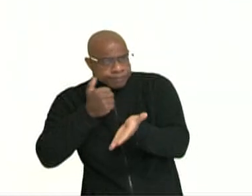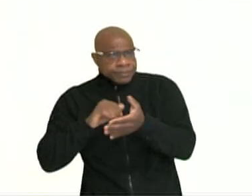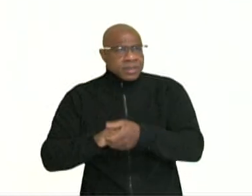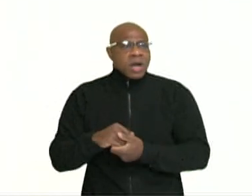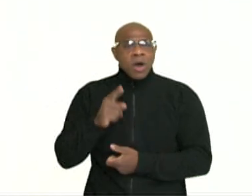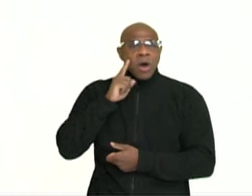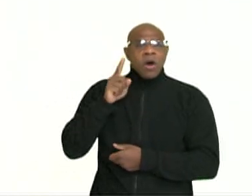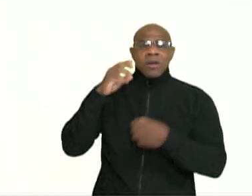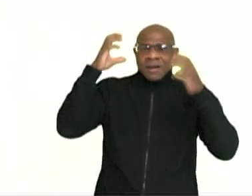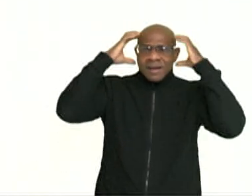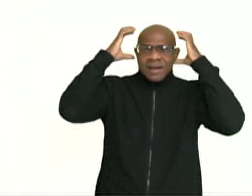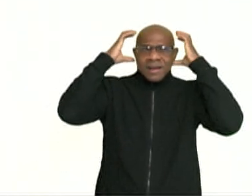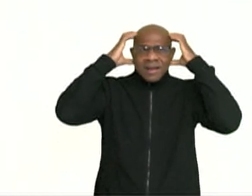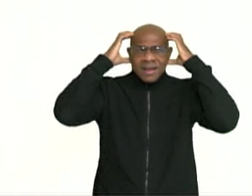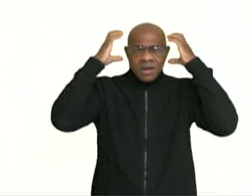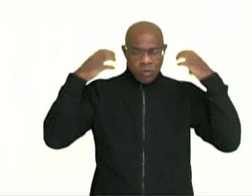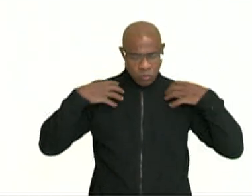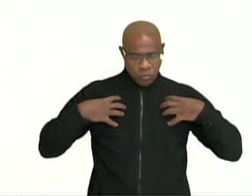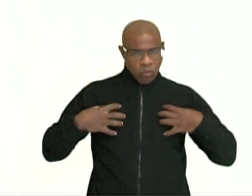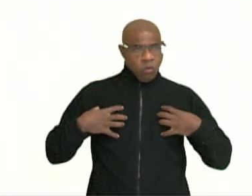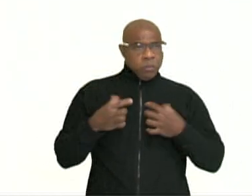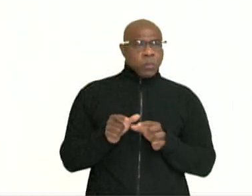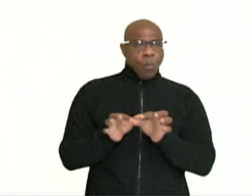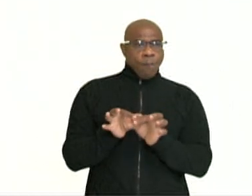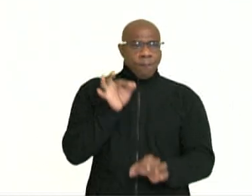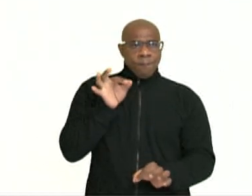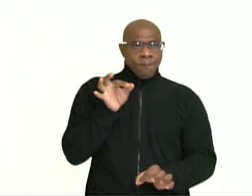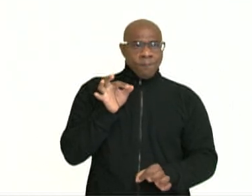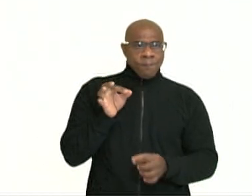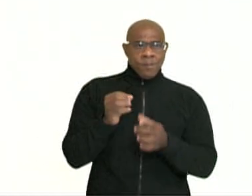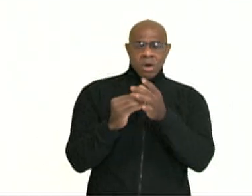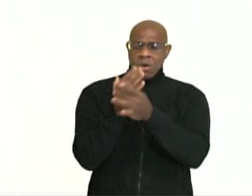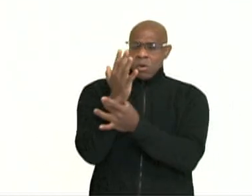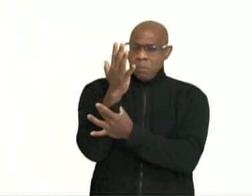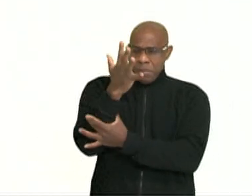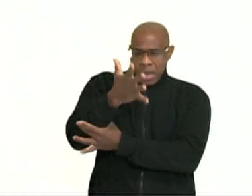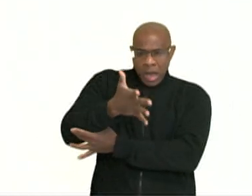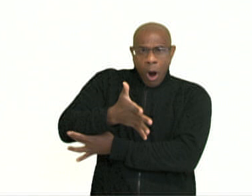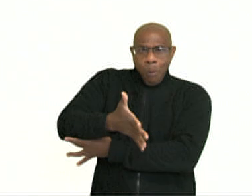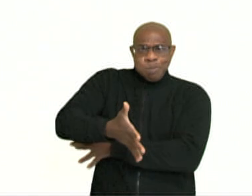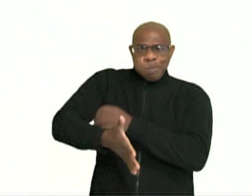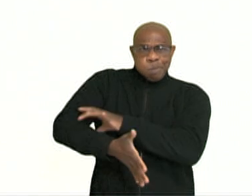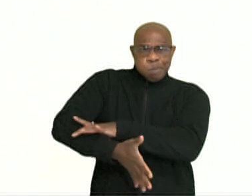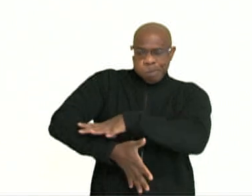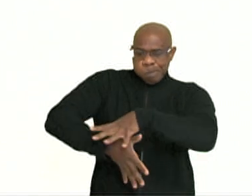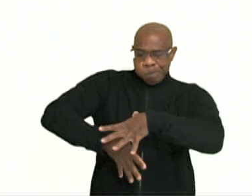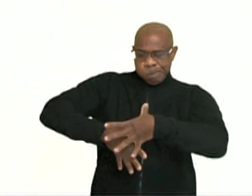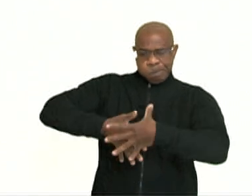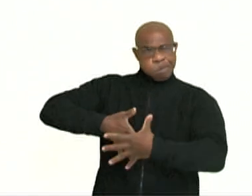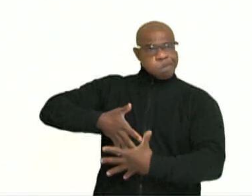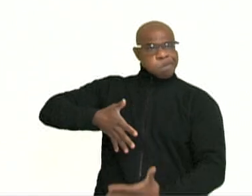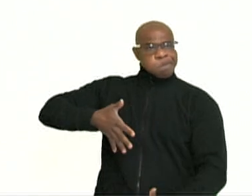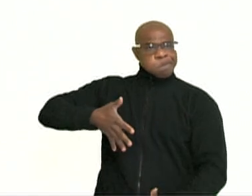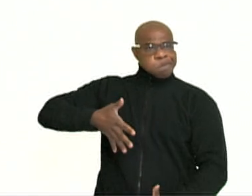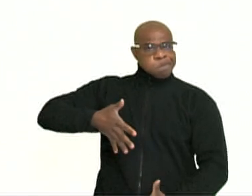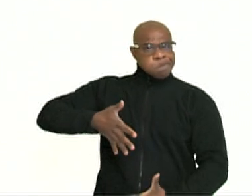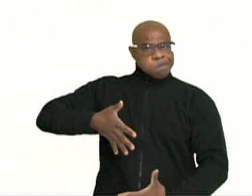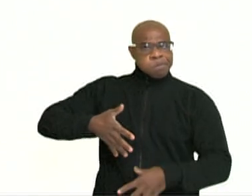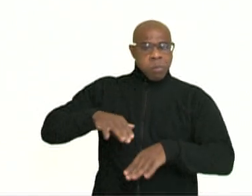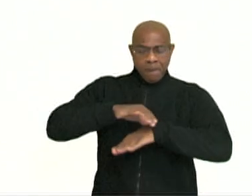da cabeça, a proporção do corpo, dos pés, das mãos. Então, ela brinca com esse ser imaginário.